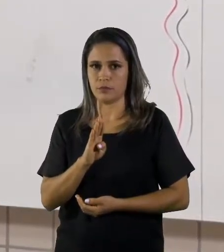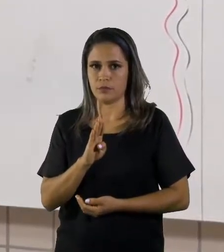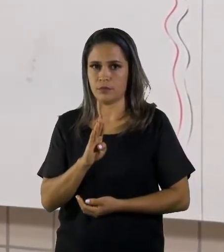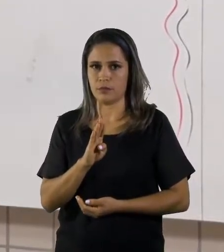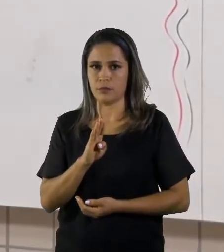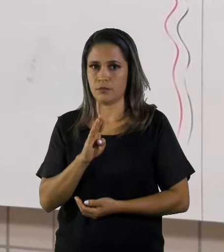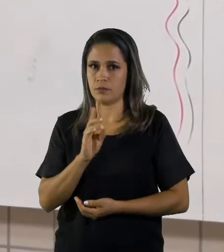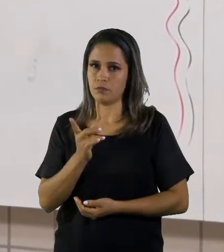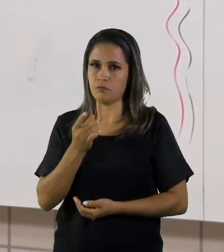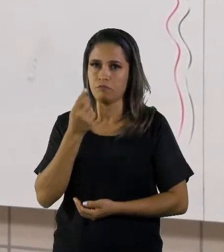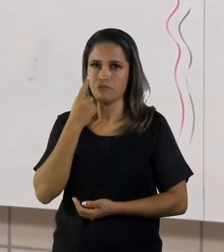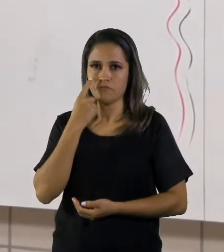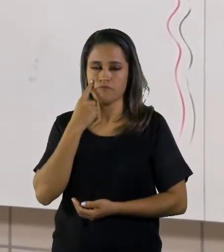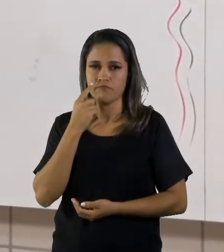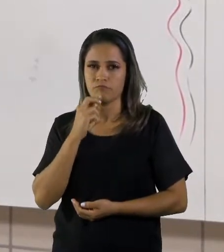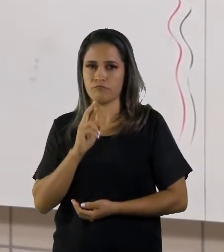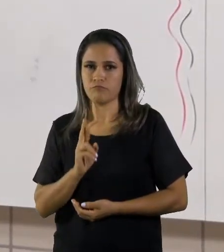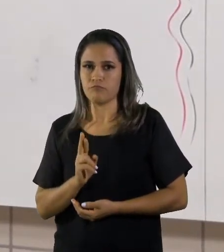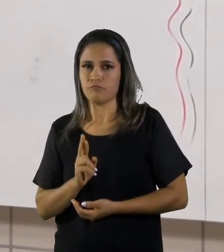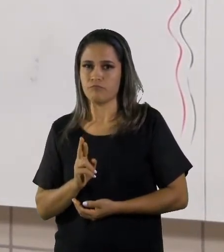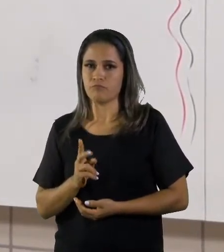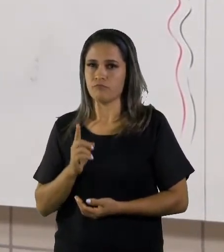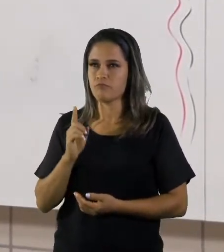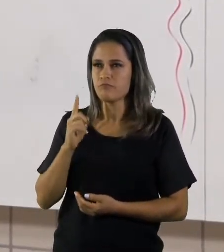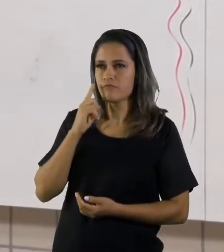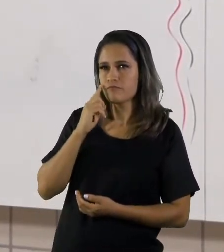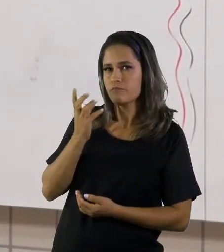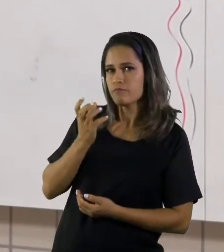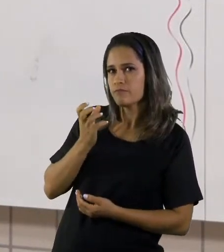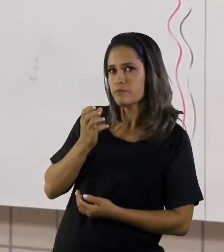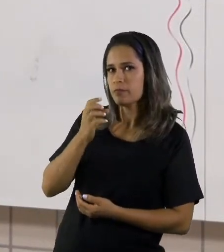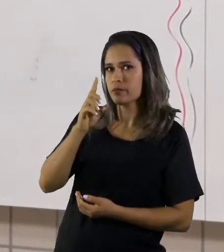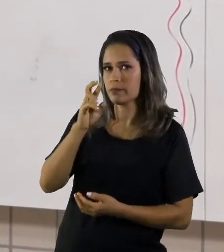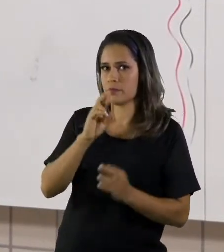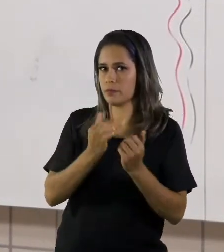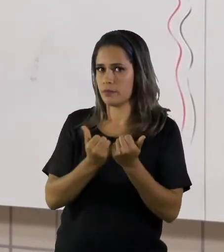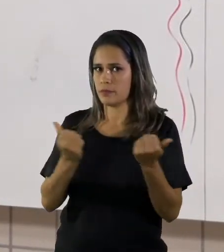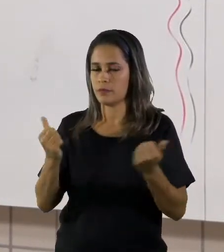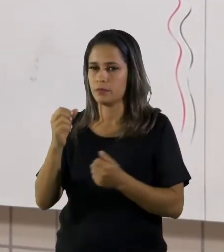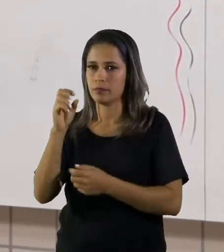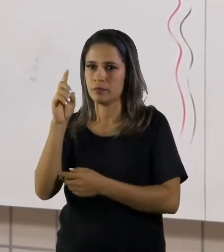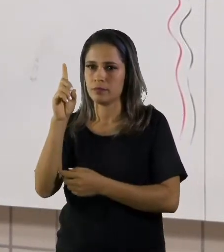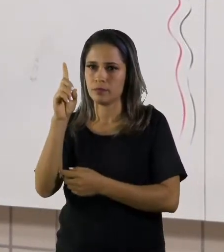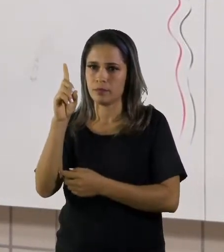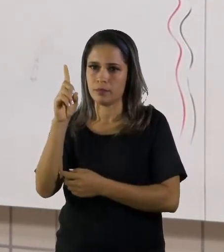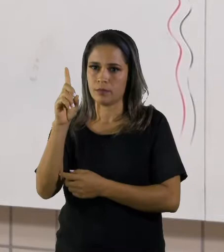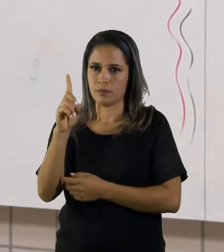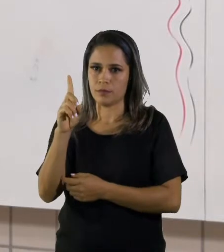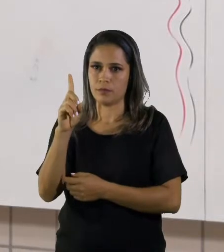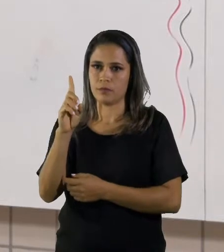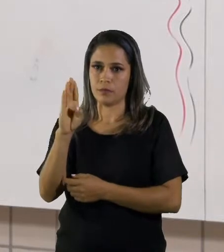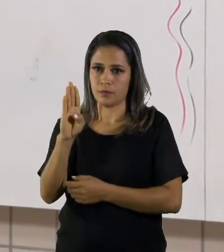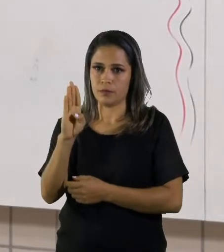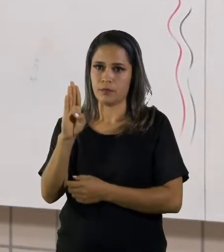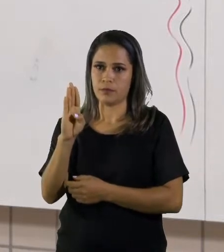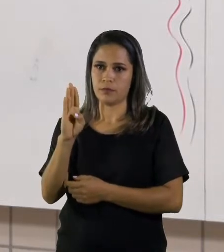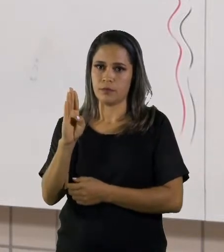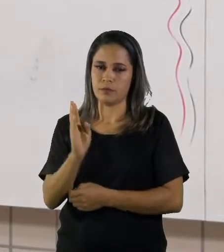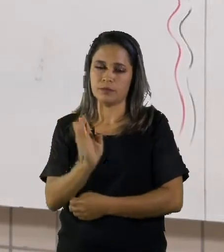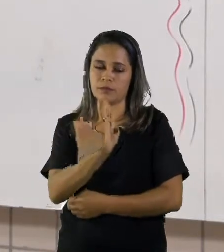como referência essa reta T, eu posso pensar o que está à direita e o que está à